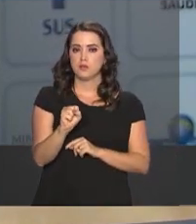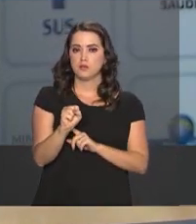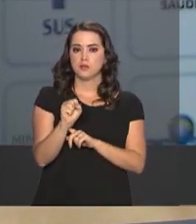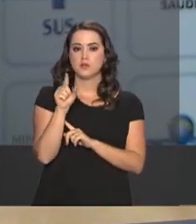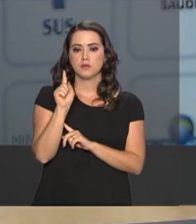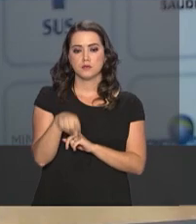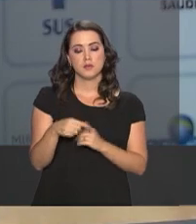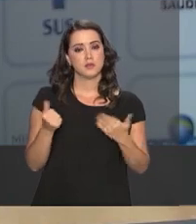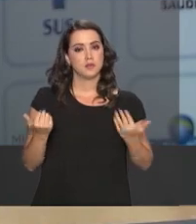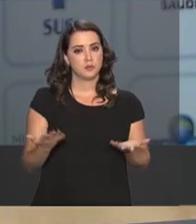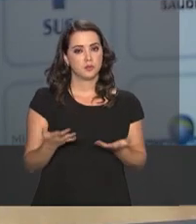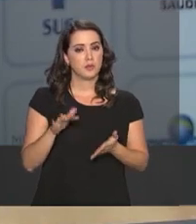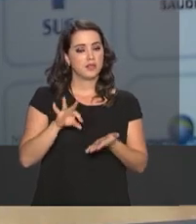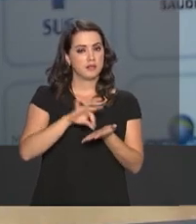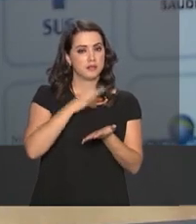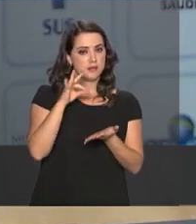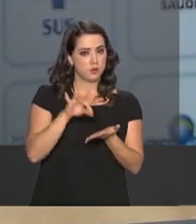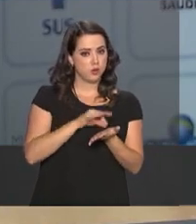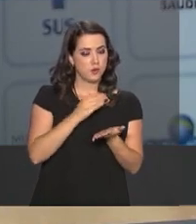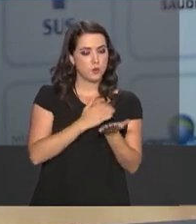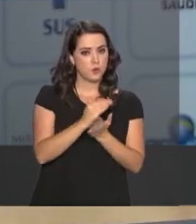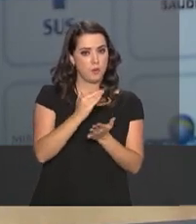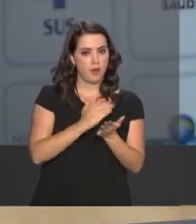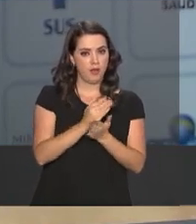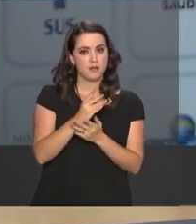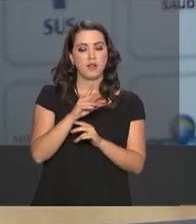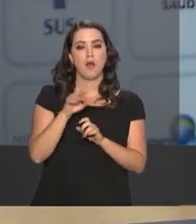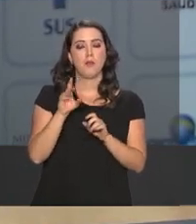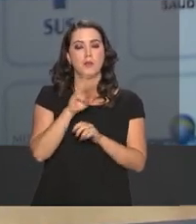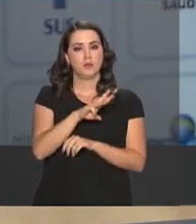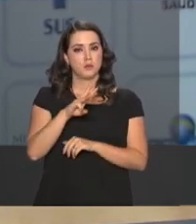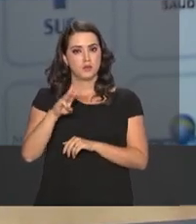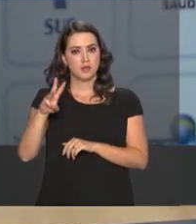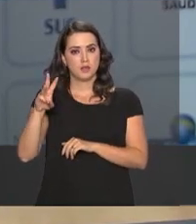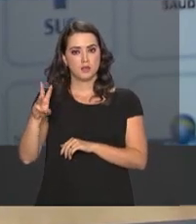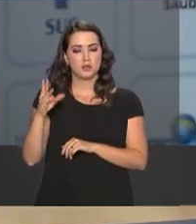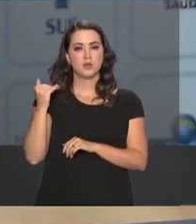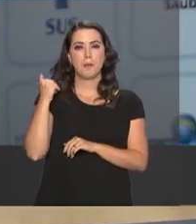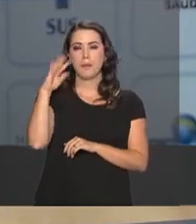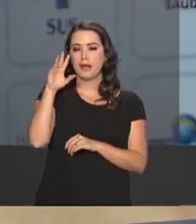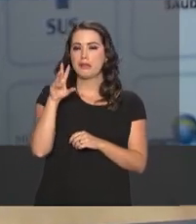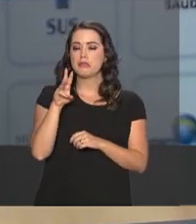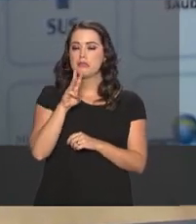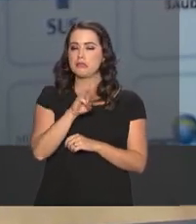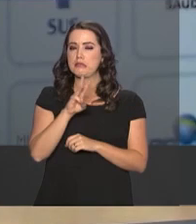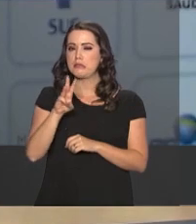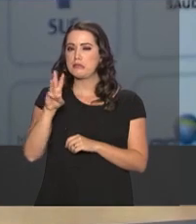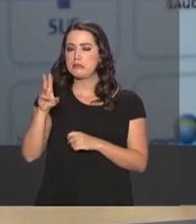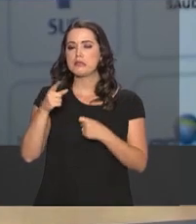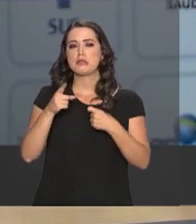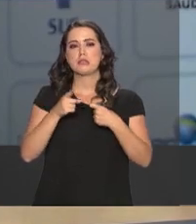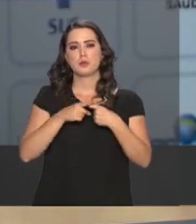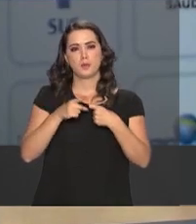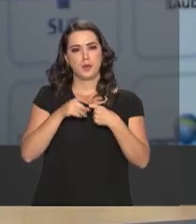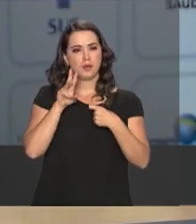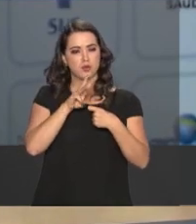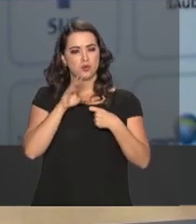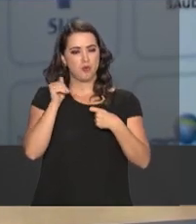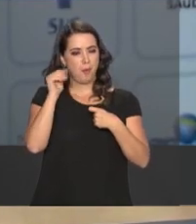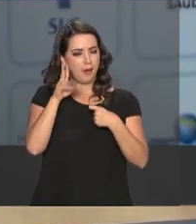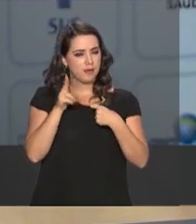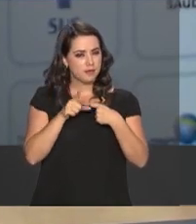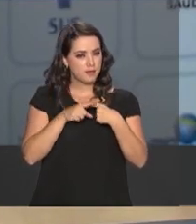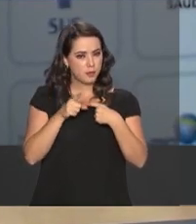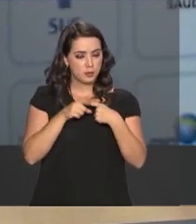fies as inscrições serão feitas pelo site do programa no mais médicos ponto gov.br no